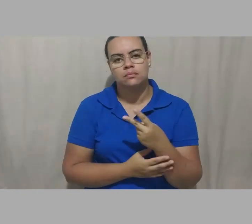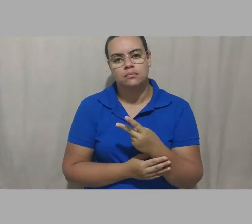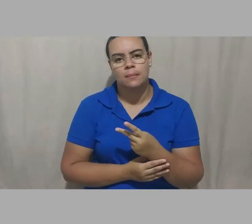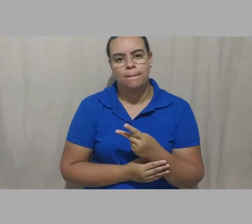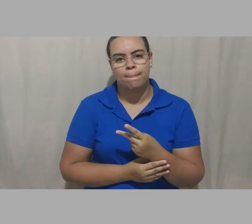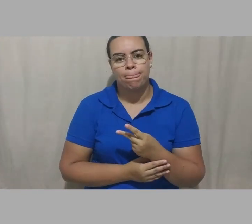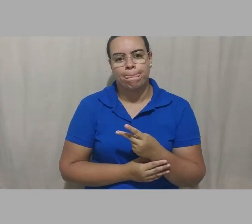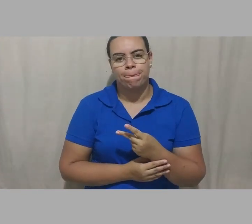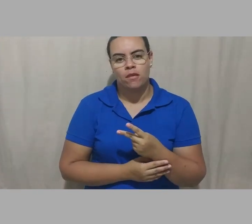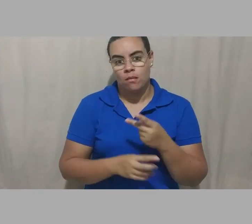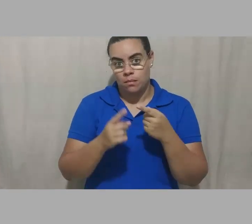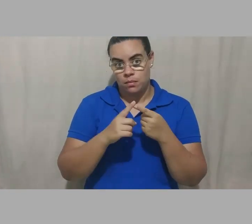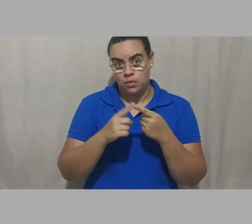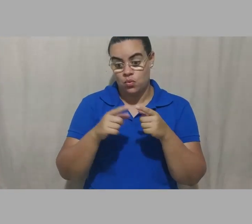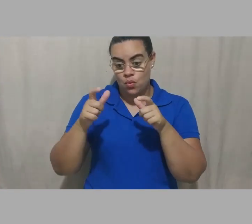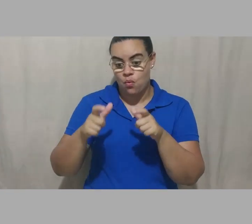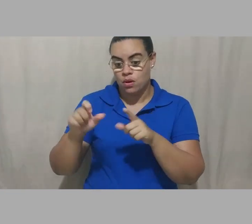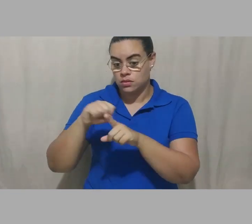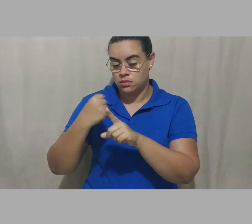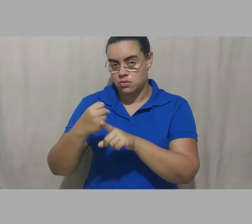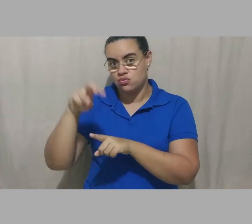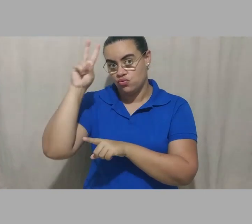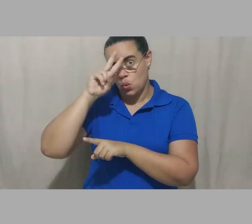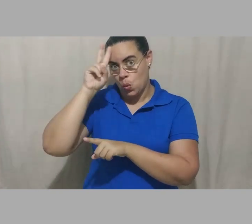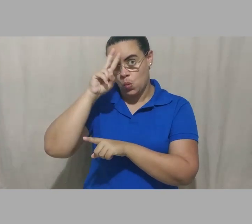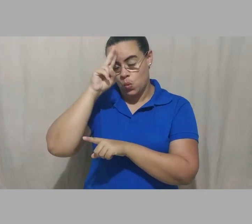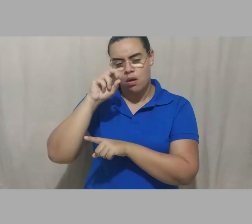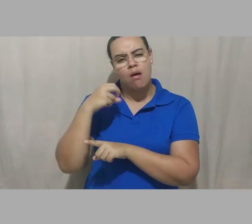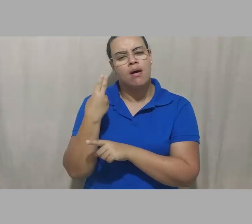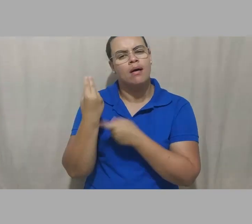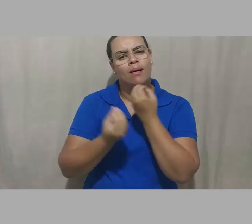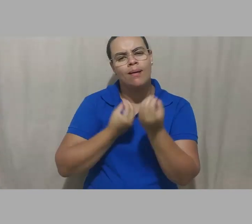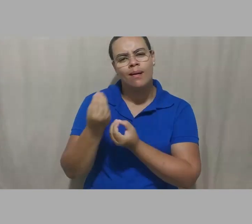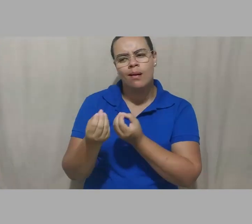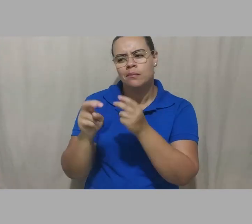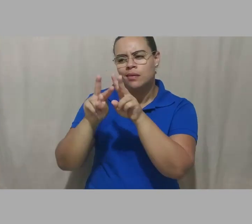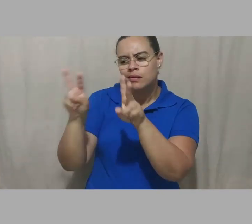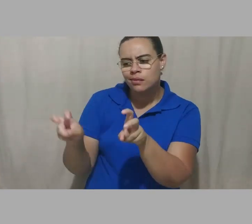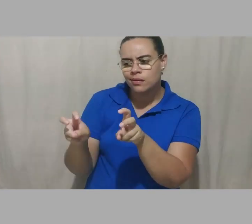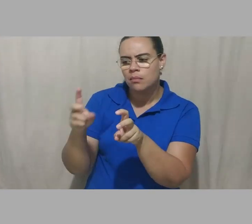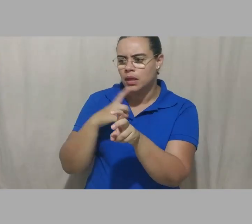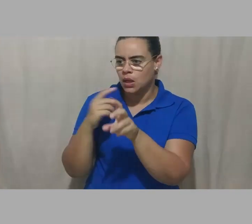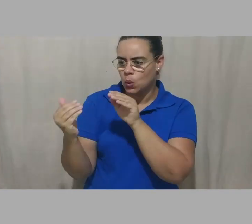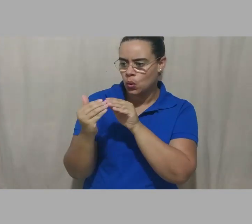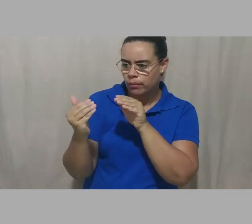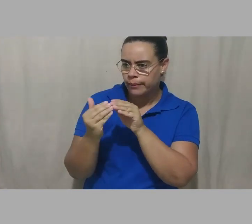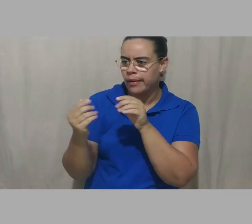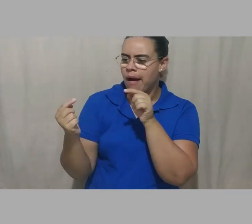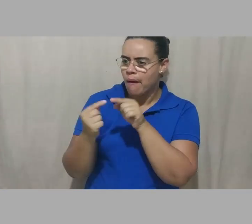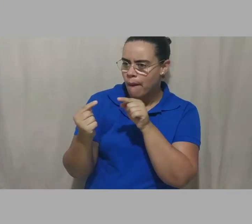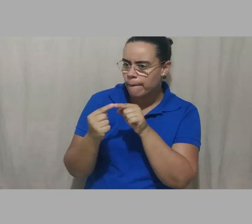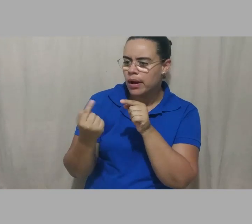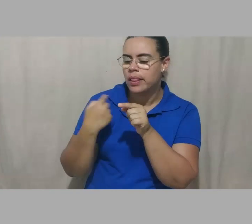denominou operação historiográfica, né? O lugar social da história, ou seja, como que temas eles se tornam